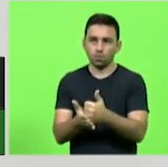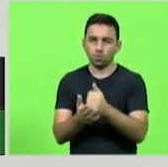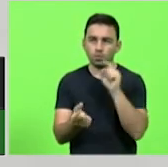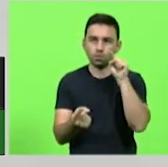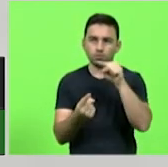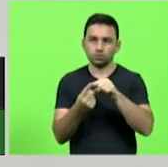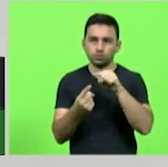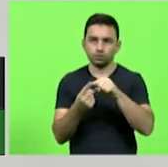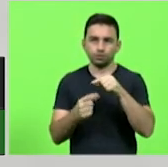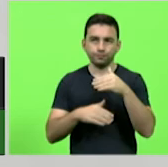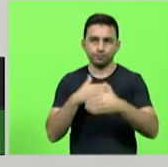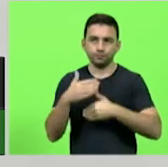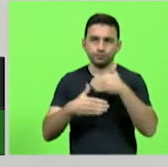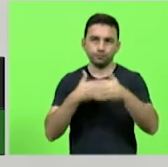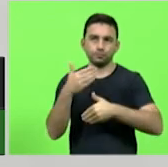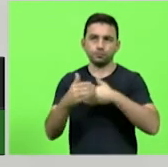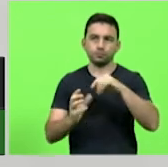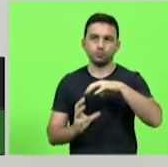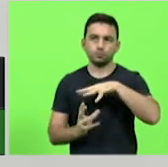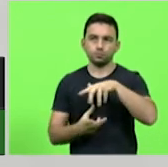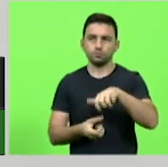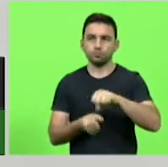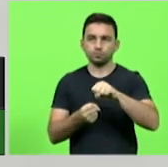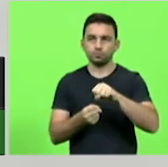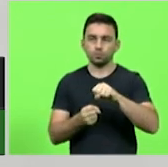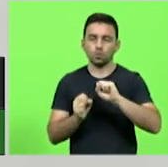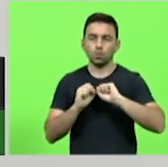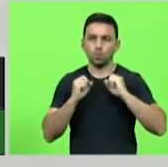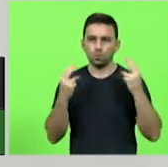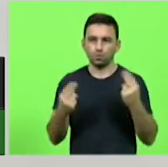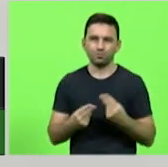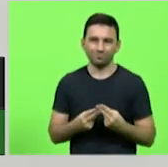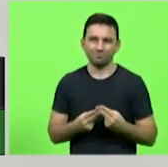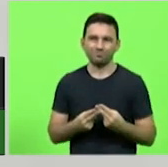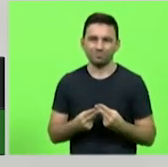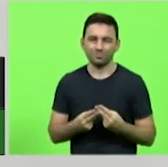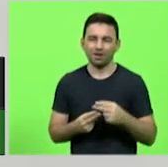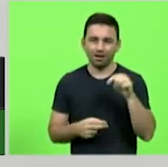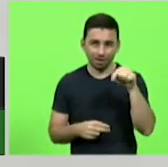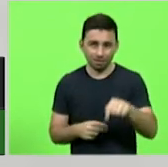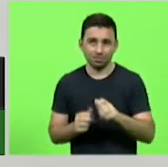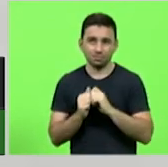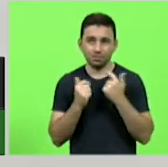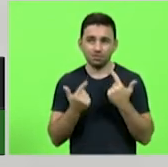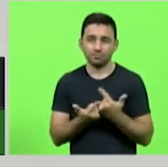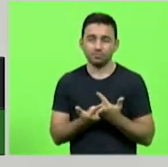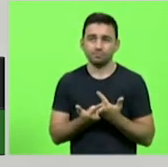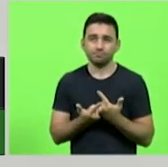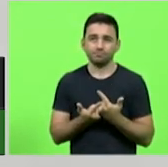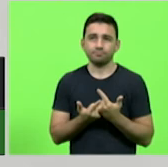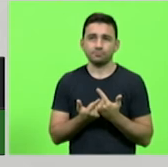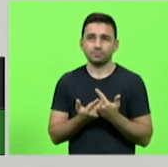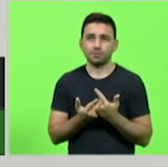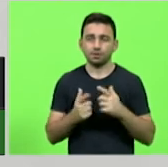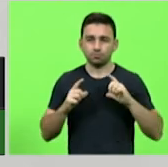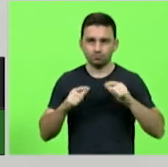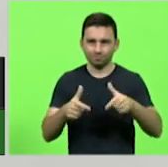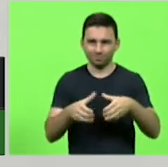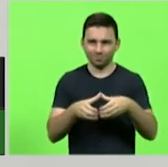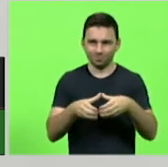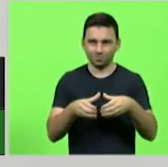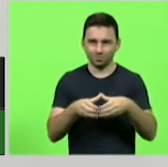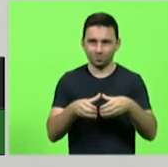do Desenvolvimento Sustentável da ONU aqui na Assembleia Legislativa. A Frente Parlamentar